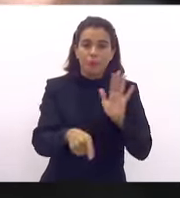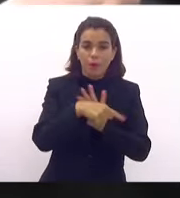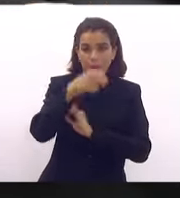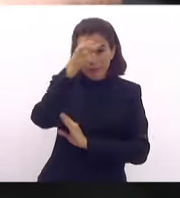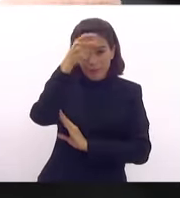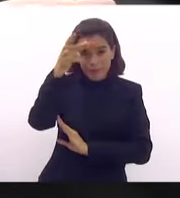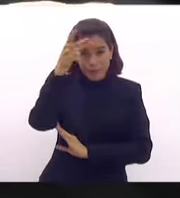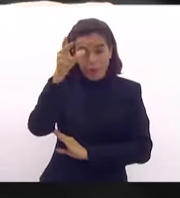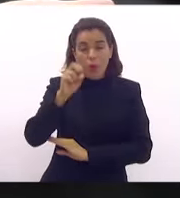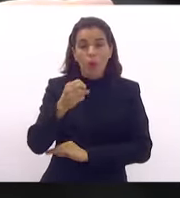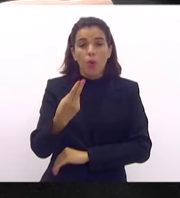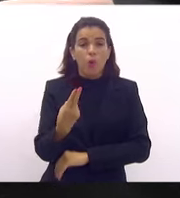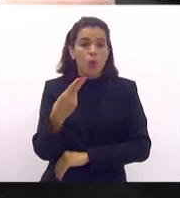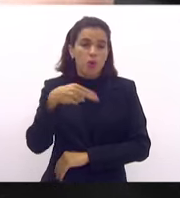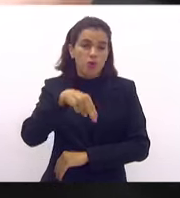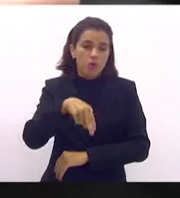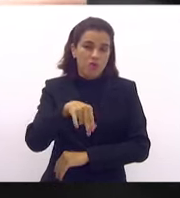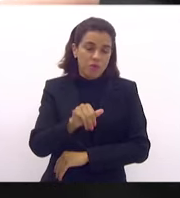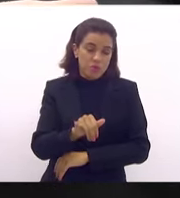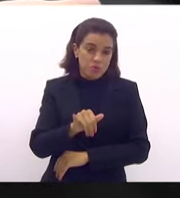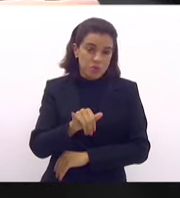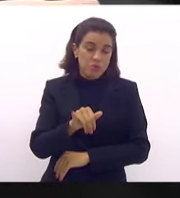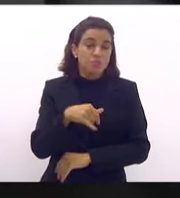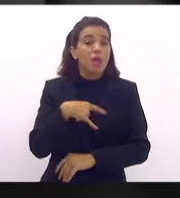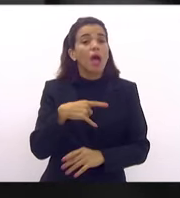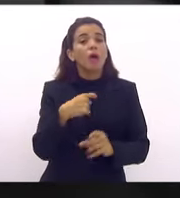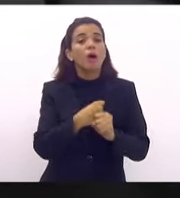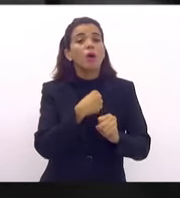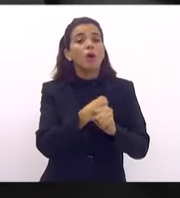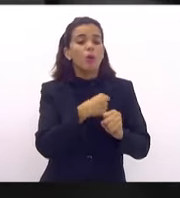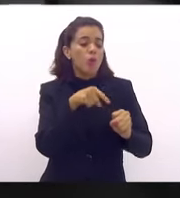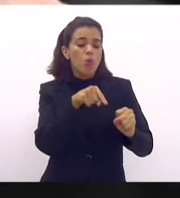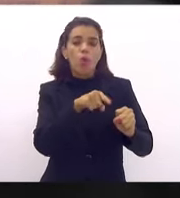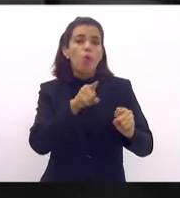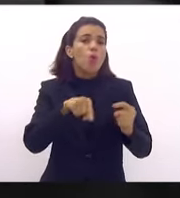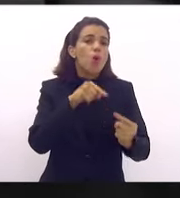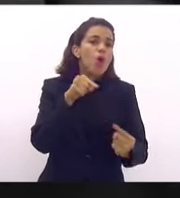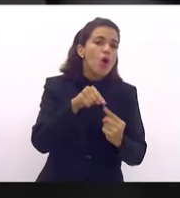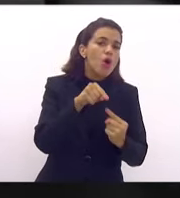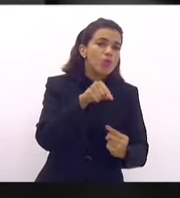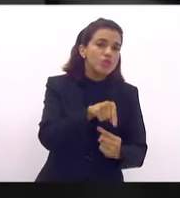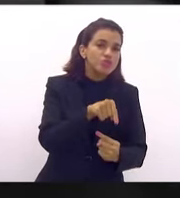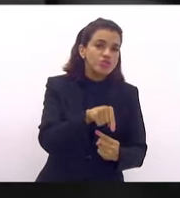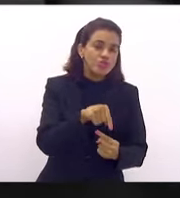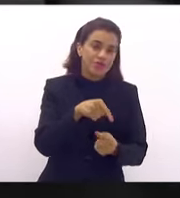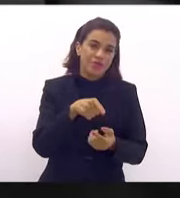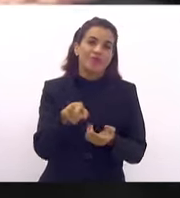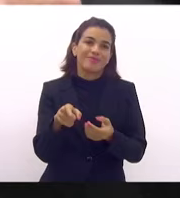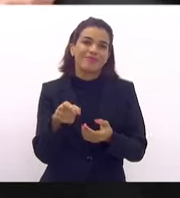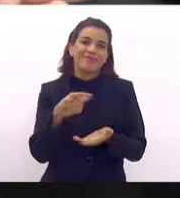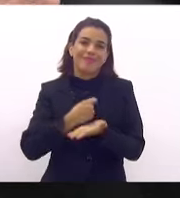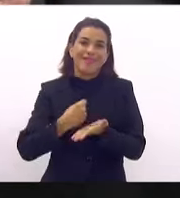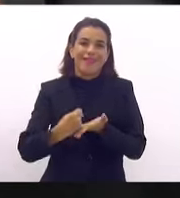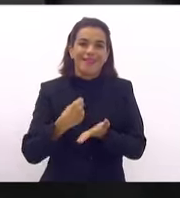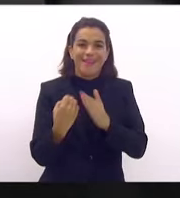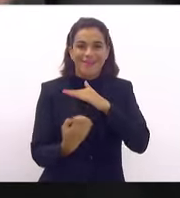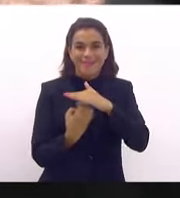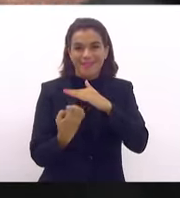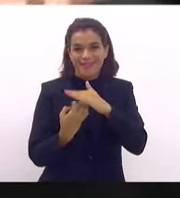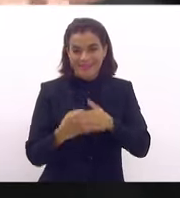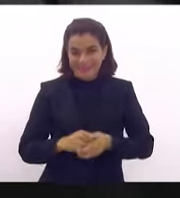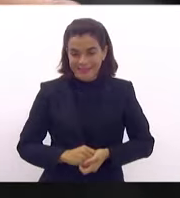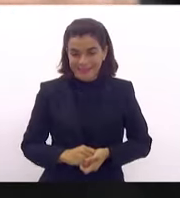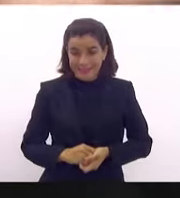e faz a obra. E está fazendo a obra para quem? Para a concessionária. Então, caberia